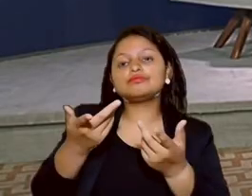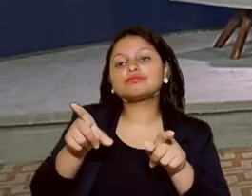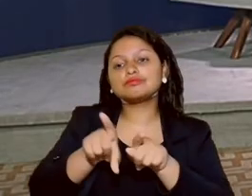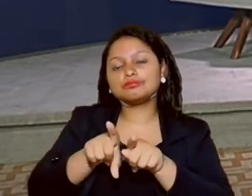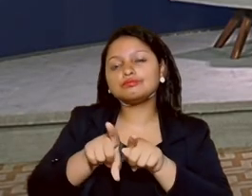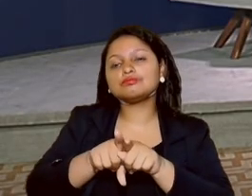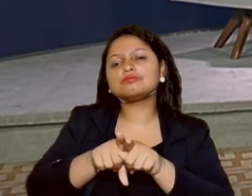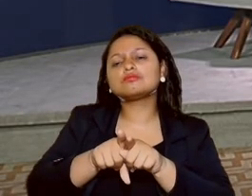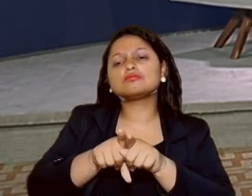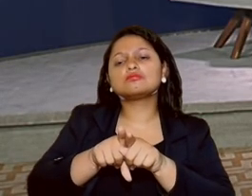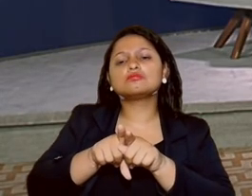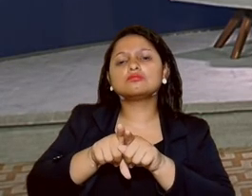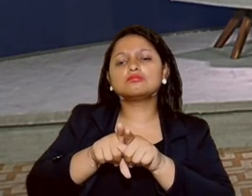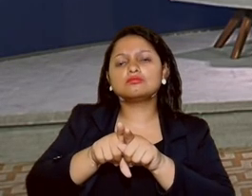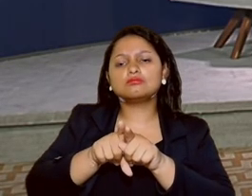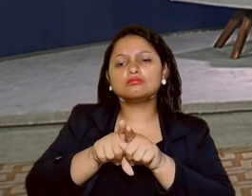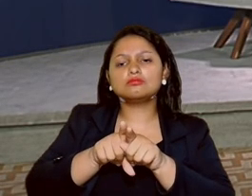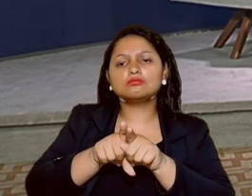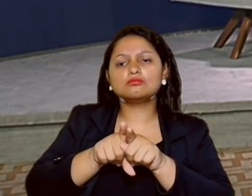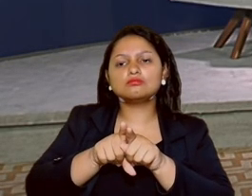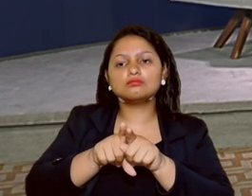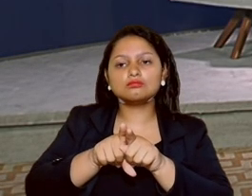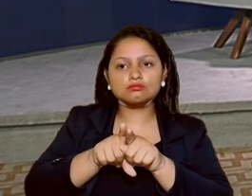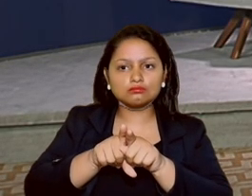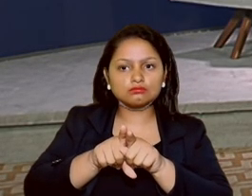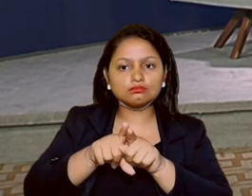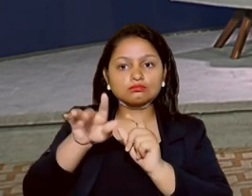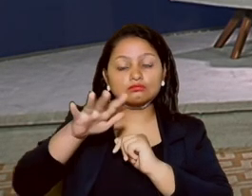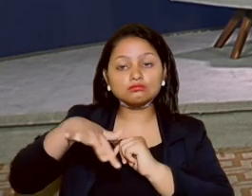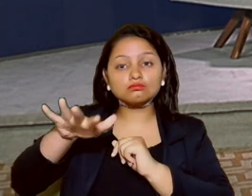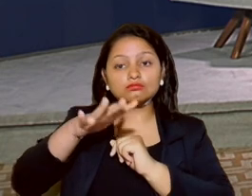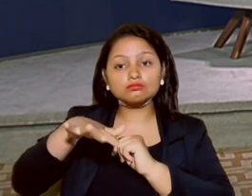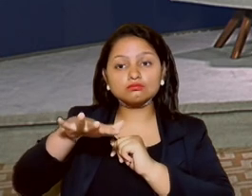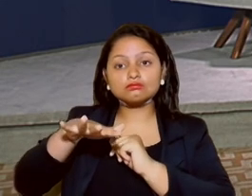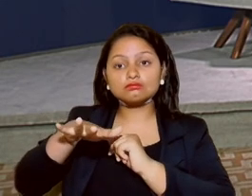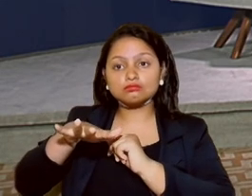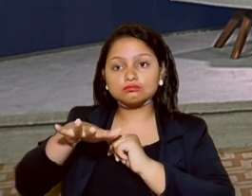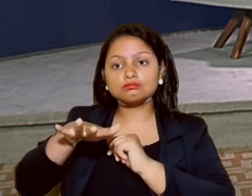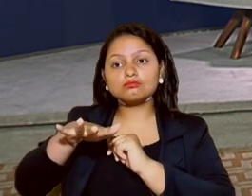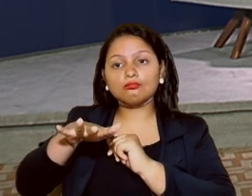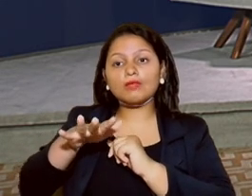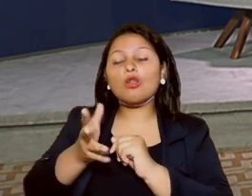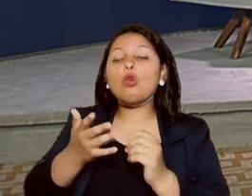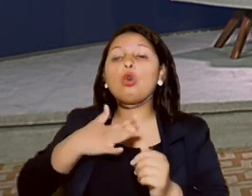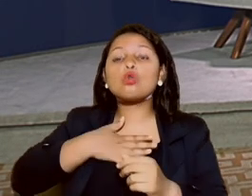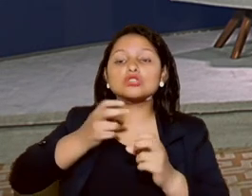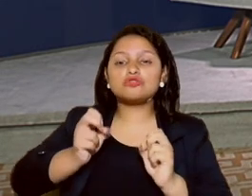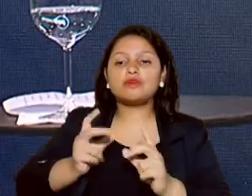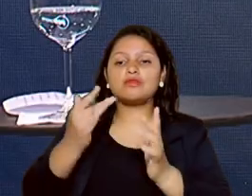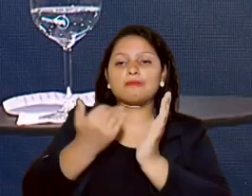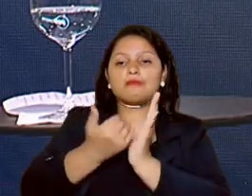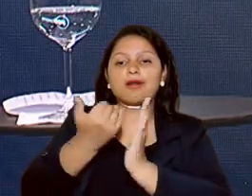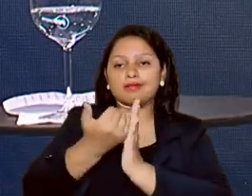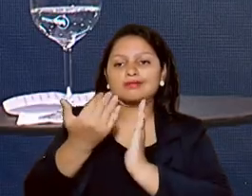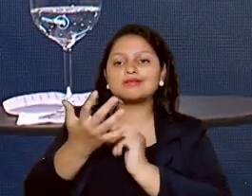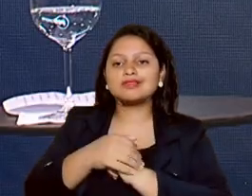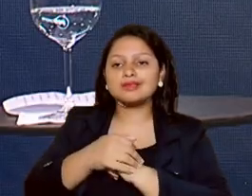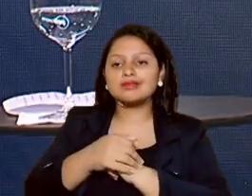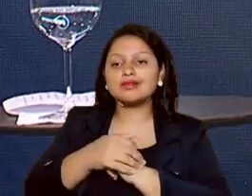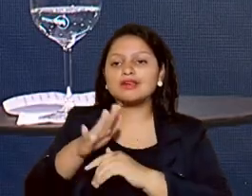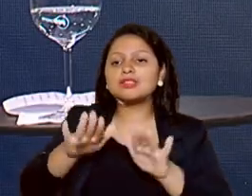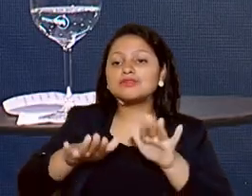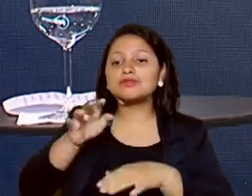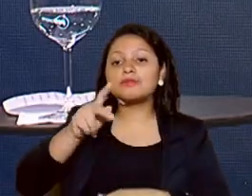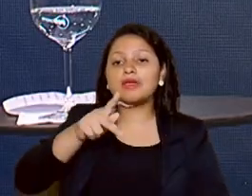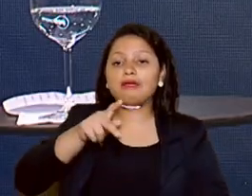não existe um conflito de interesse aí a indústria por exemplo ela gosta de entender mais crédito muitas vezes aquele PME não tem